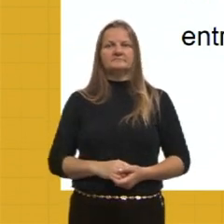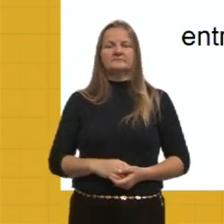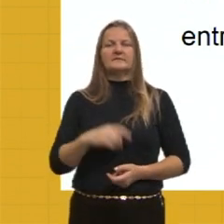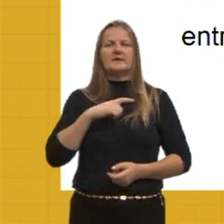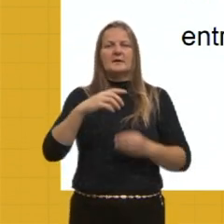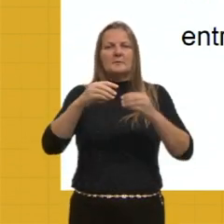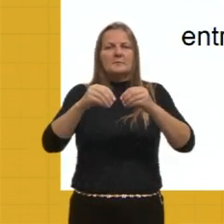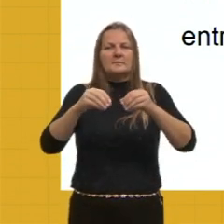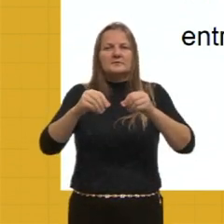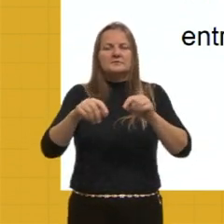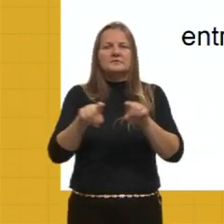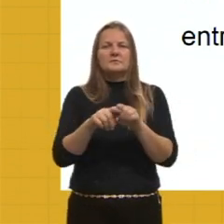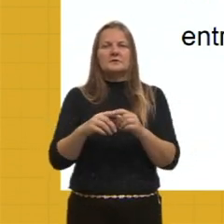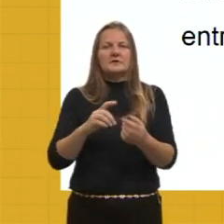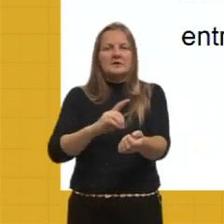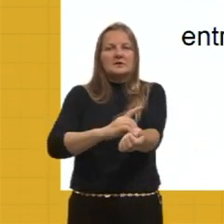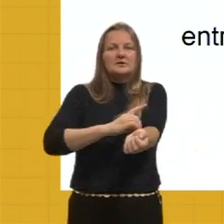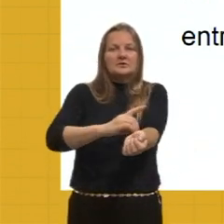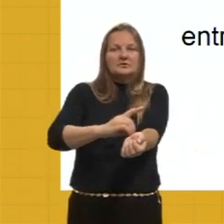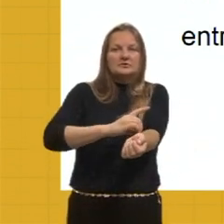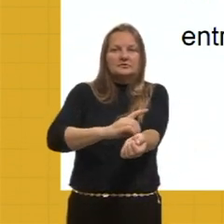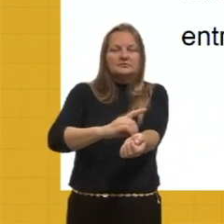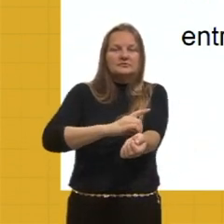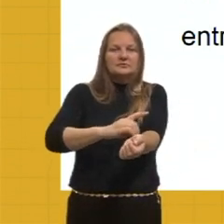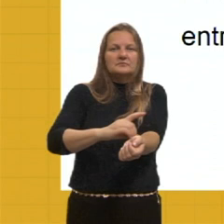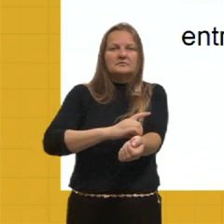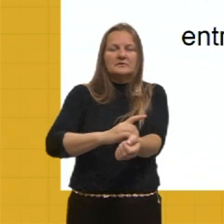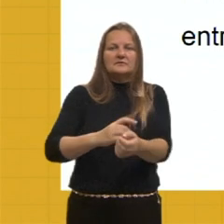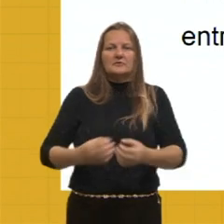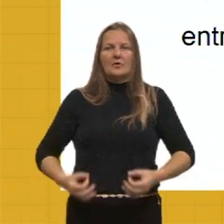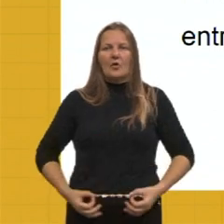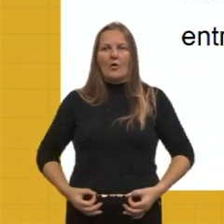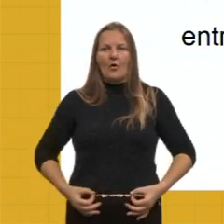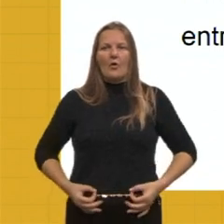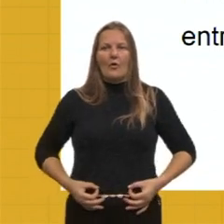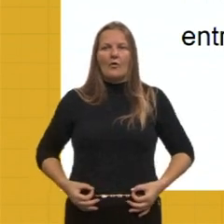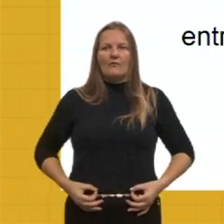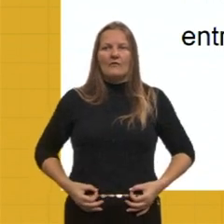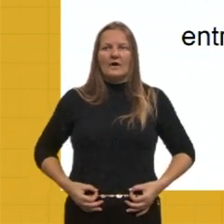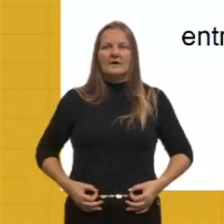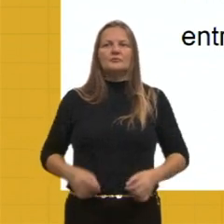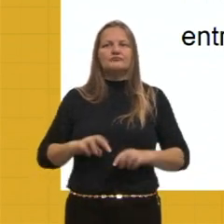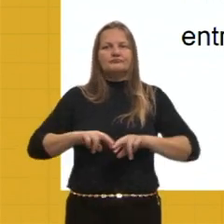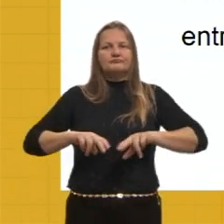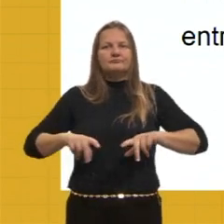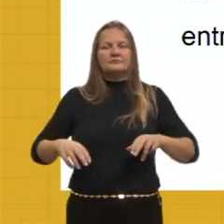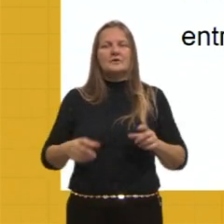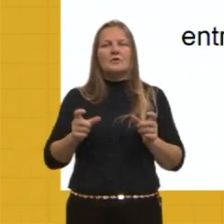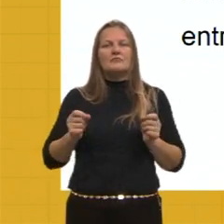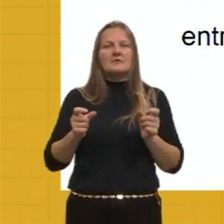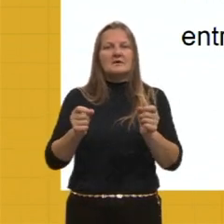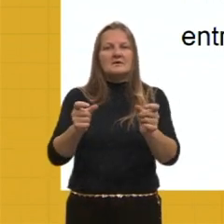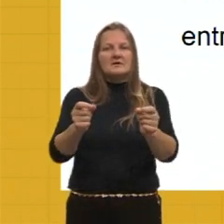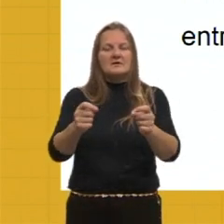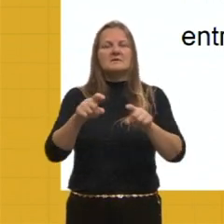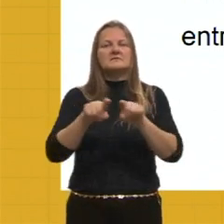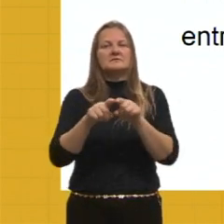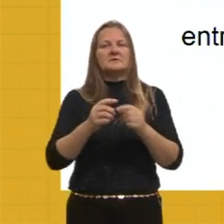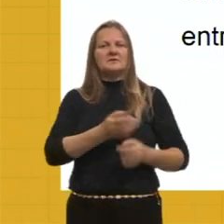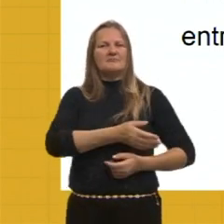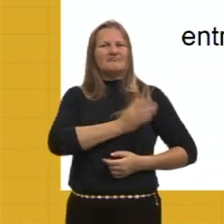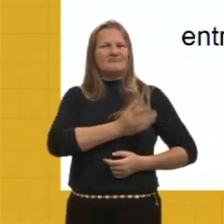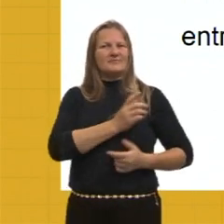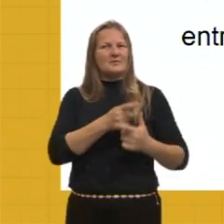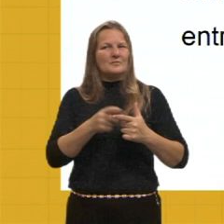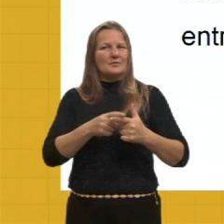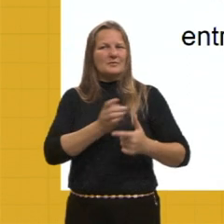prejuízos são diabetes síndrome do ovário policístico câncer infertilidade doenças cardíacas